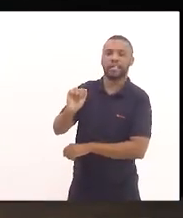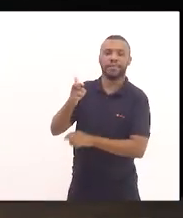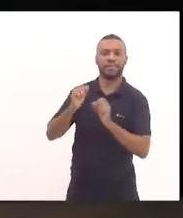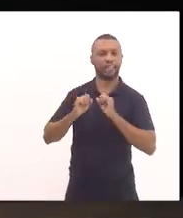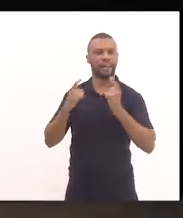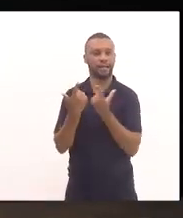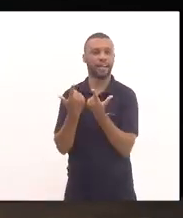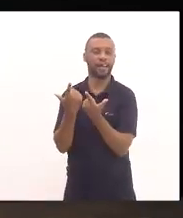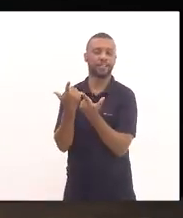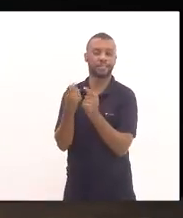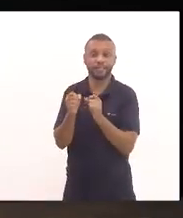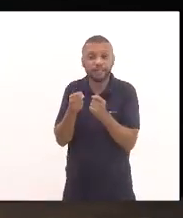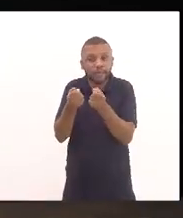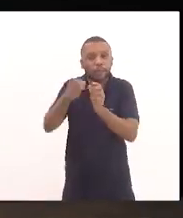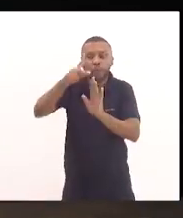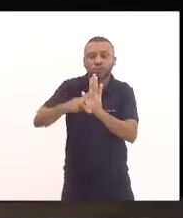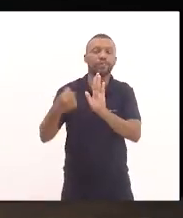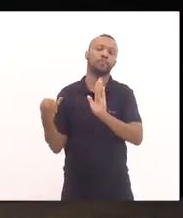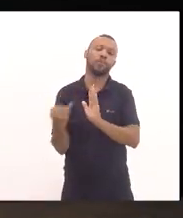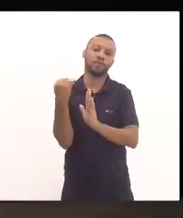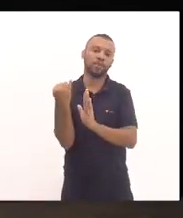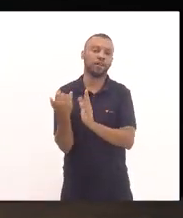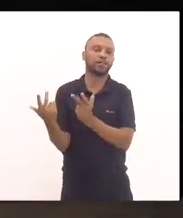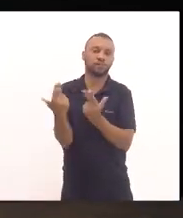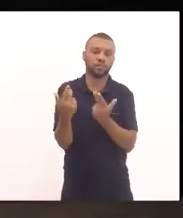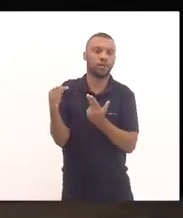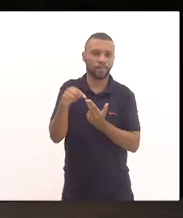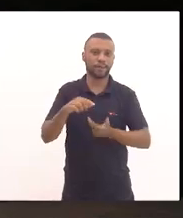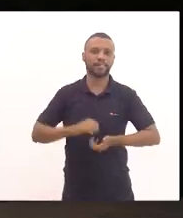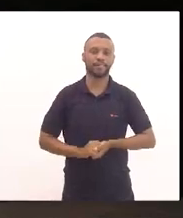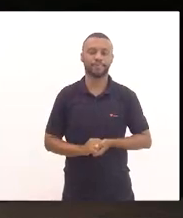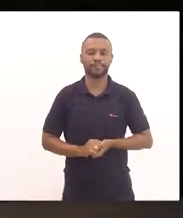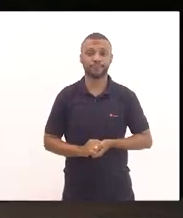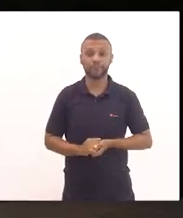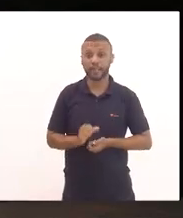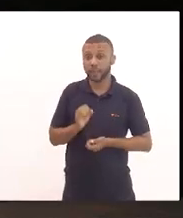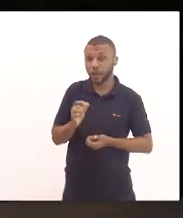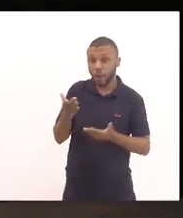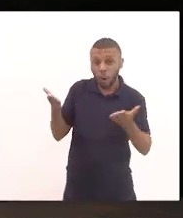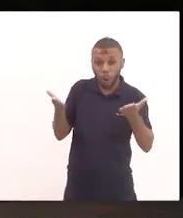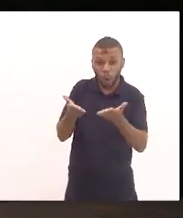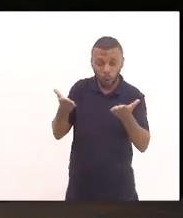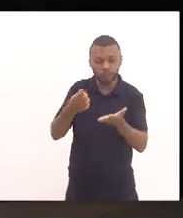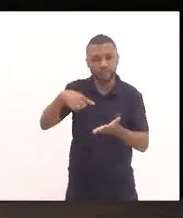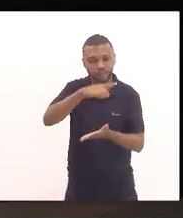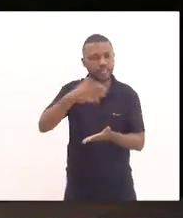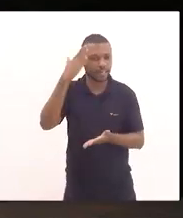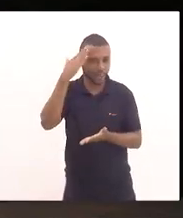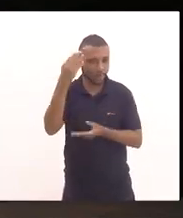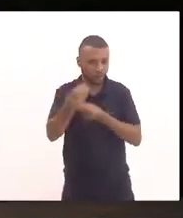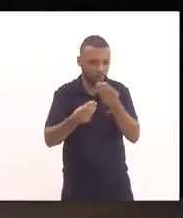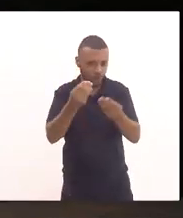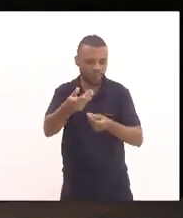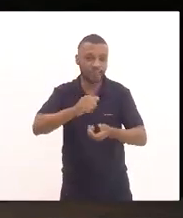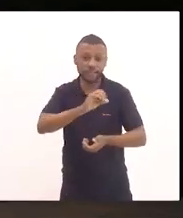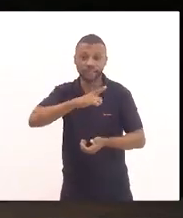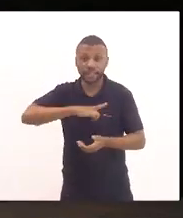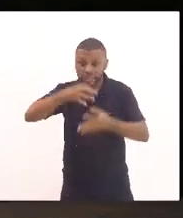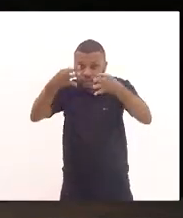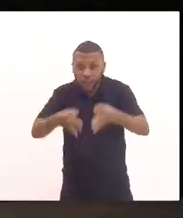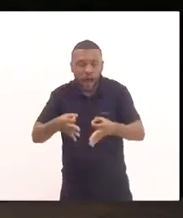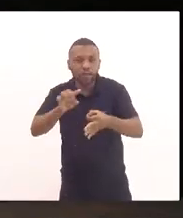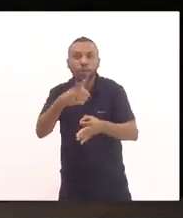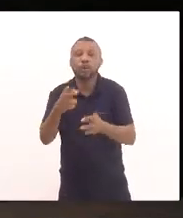projeto como esse. Se hoje esse projeto, Flávio, você sabe bem disso, estivesse efetivado, e a